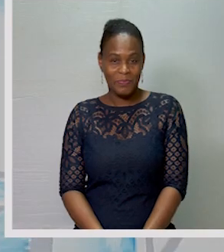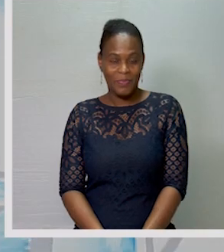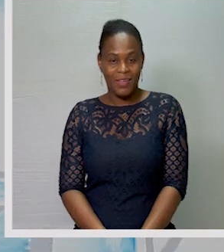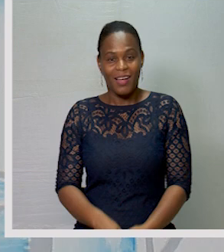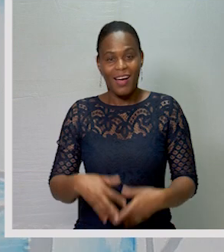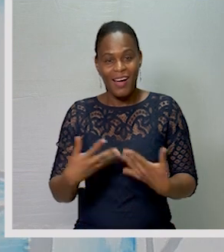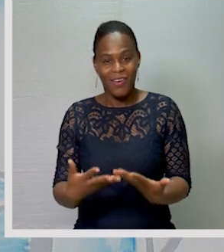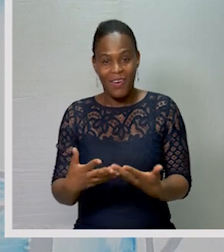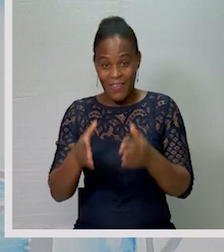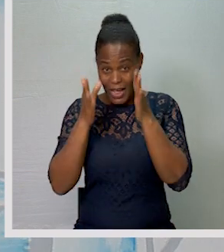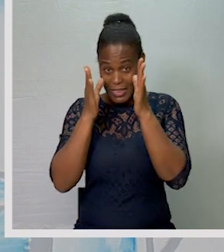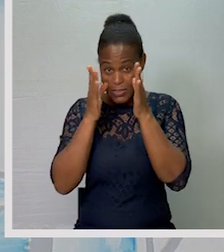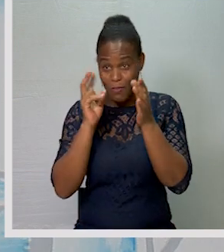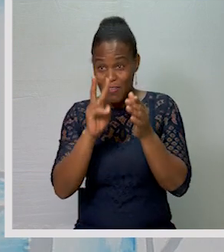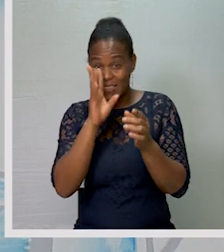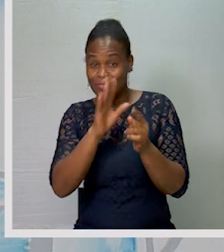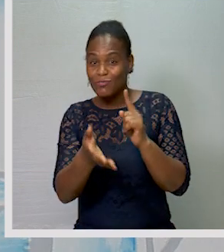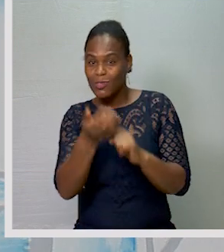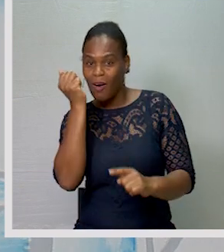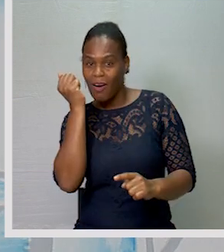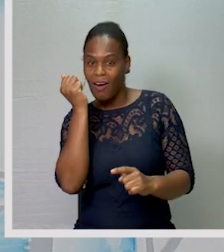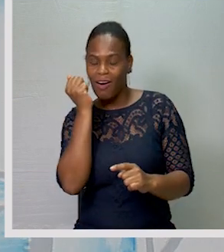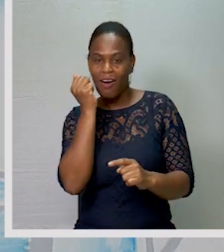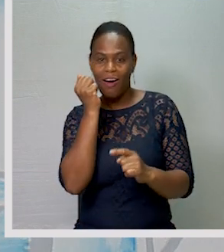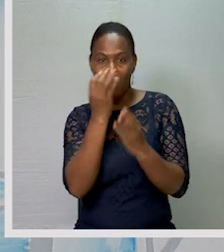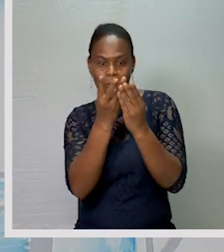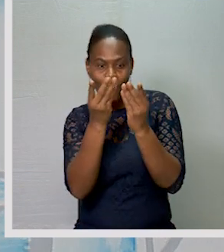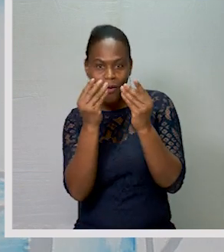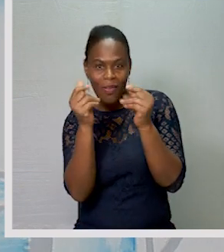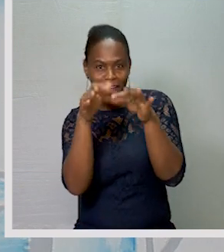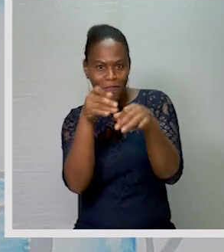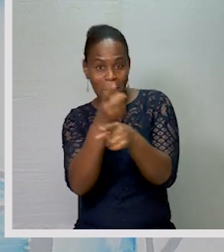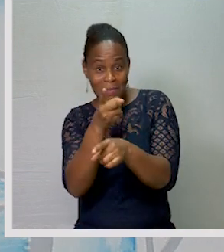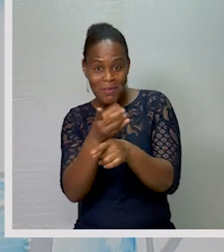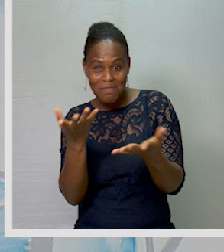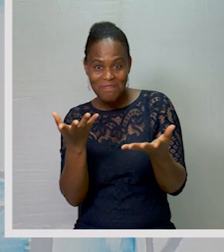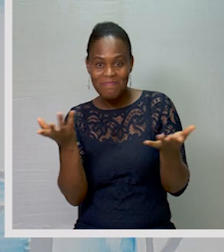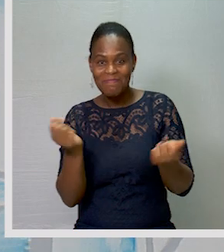Agora prestem atenção para verem se conseguiram chegar ao mesmo resultado.